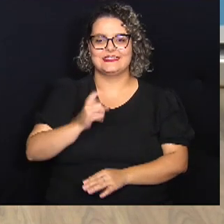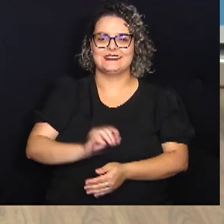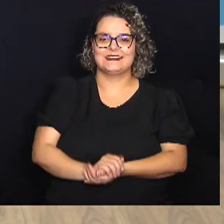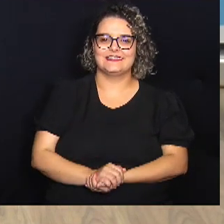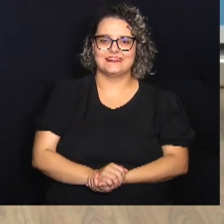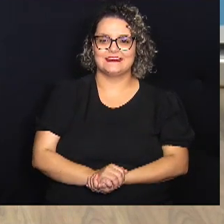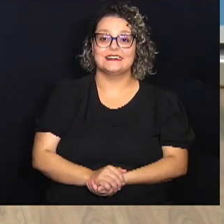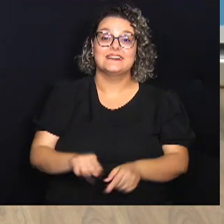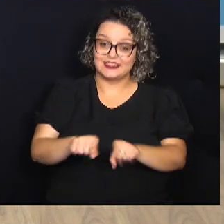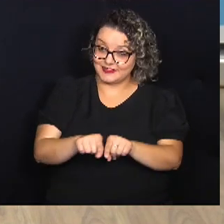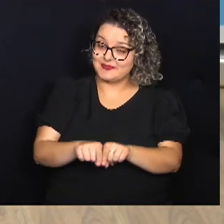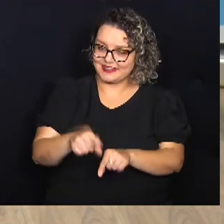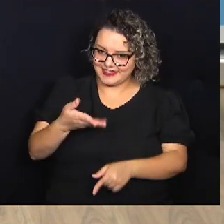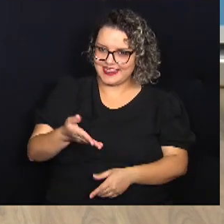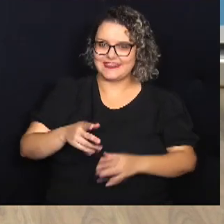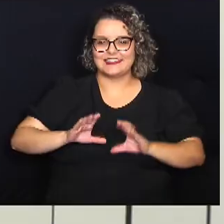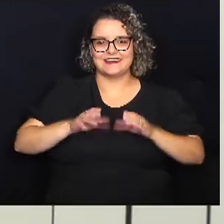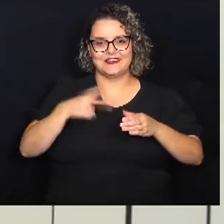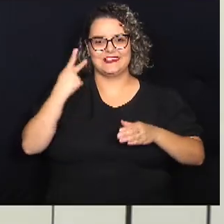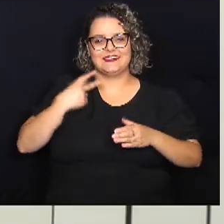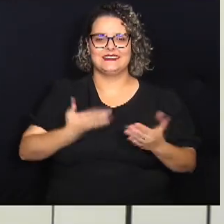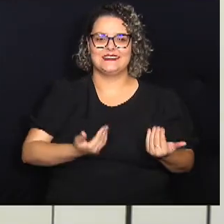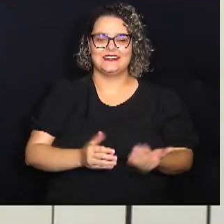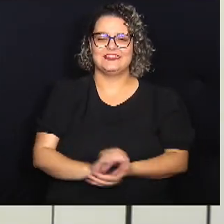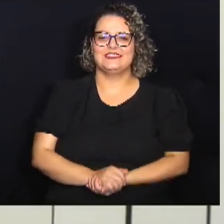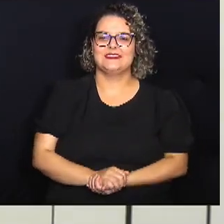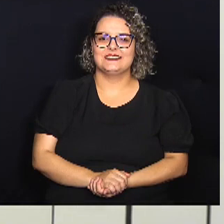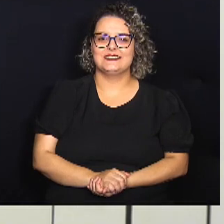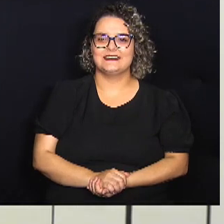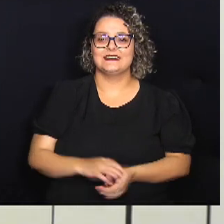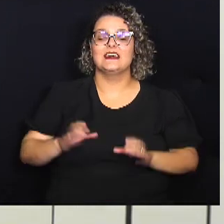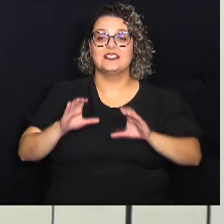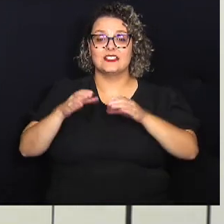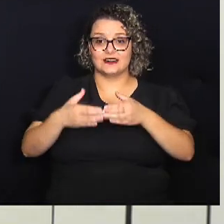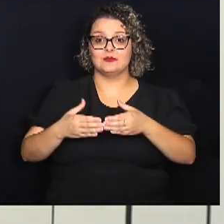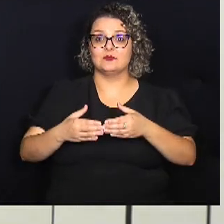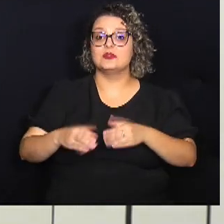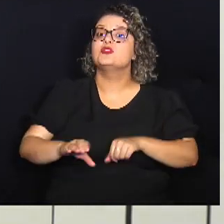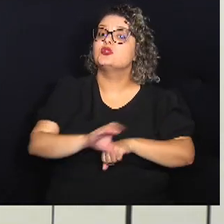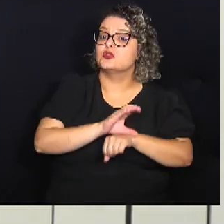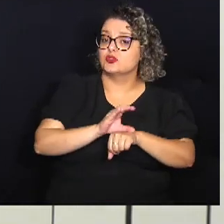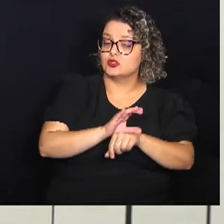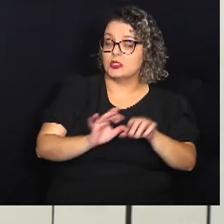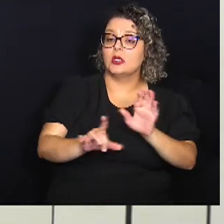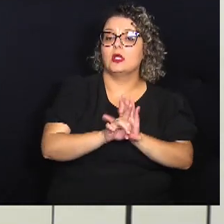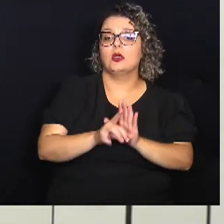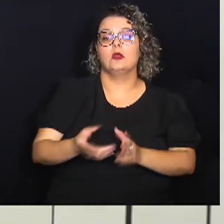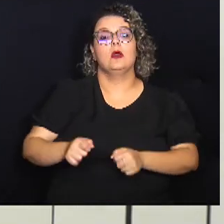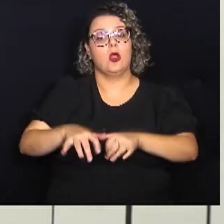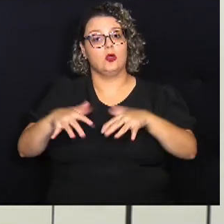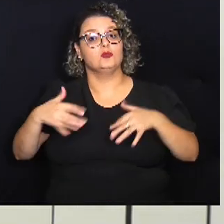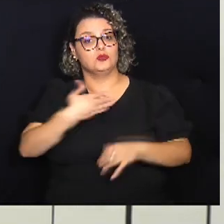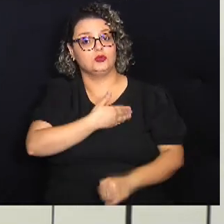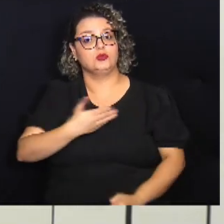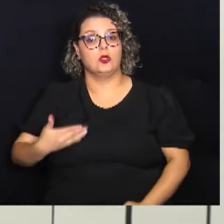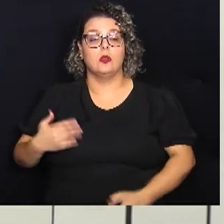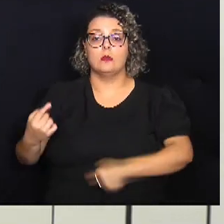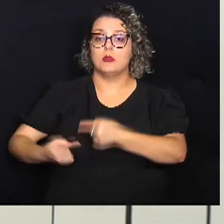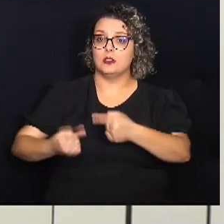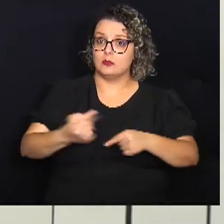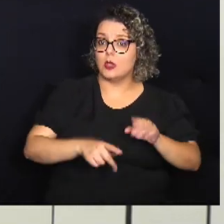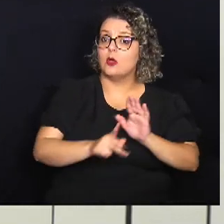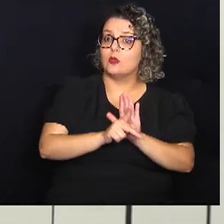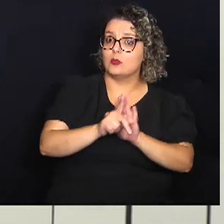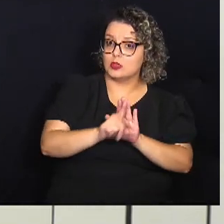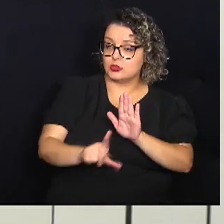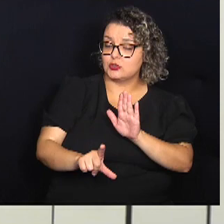Campinas, inclusive essa do Parlamento Jovem. E a Comissão de Legalidade comandou a audiência pública para debater um projeto de